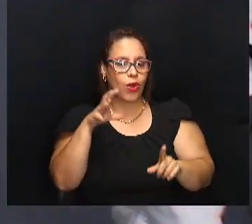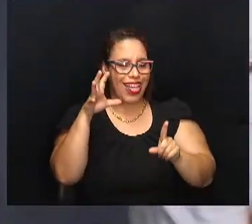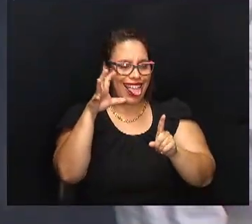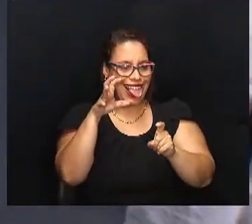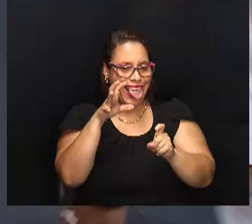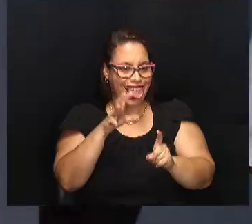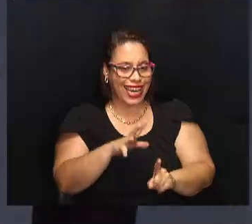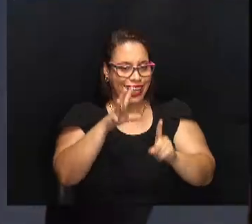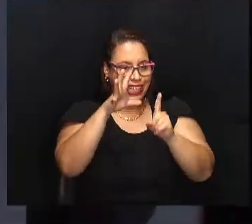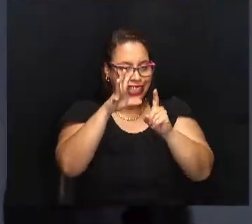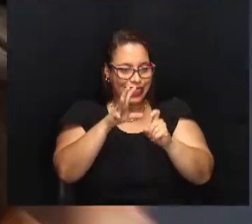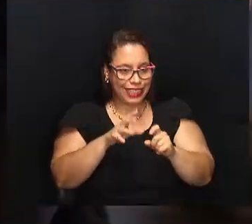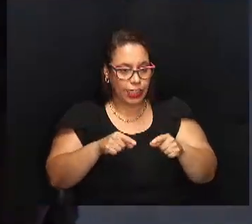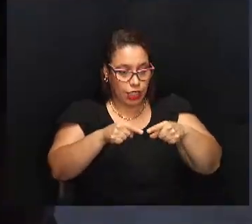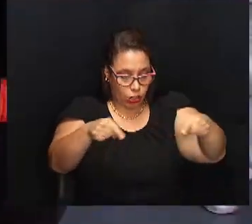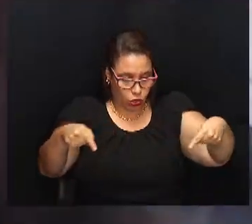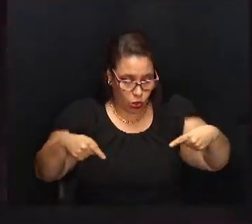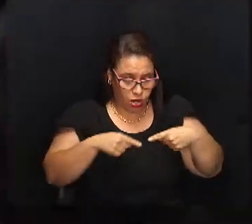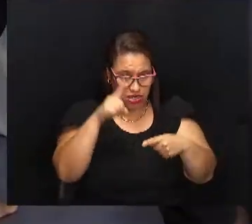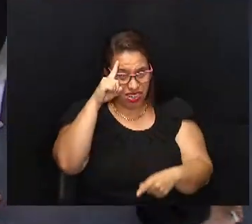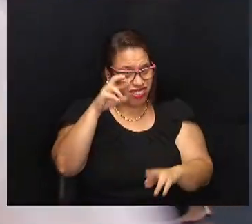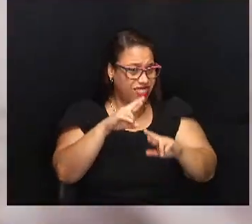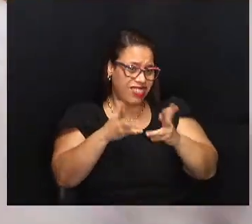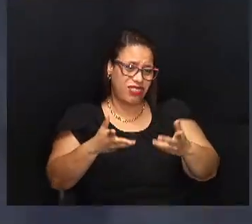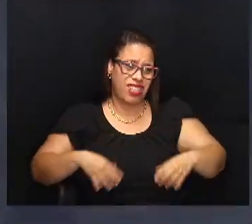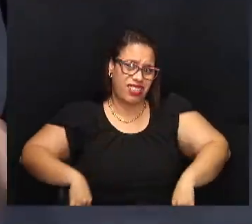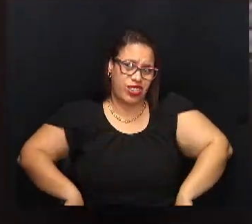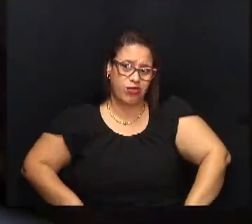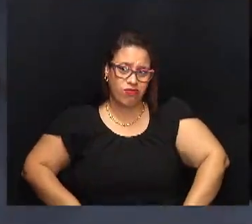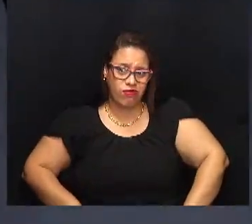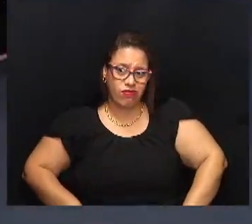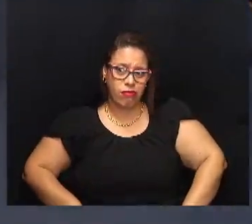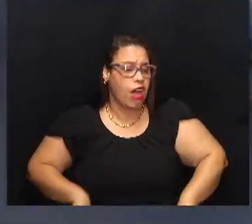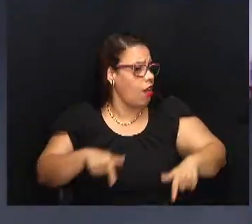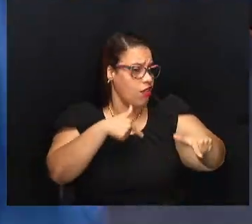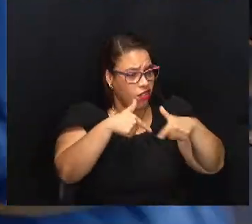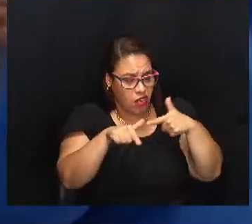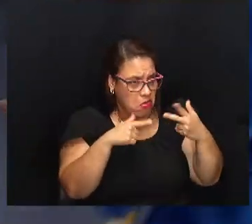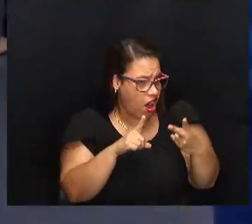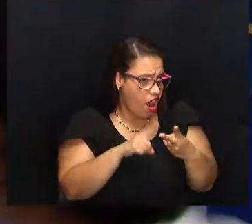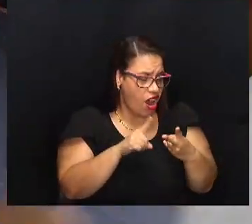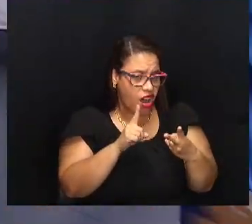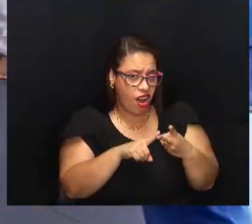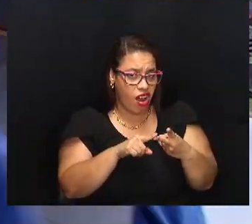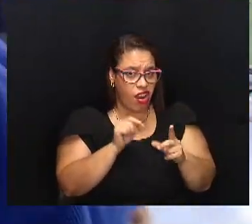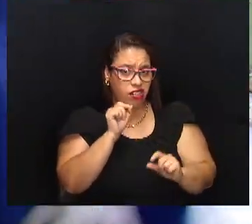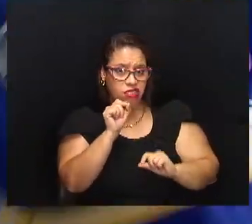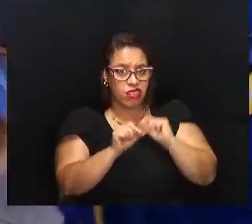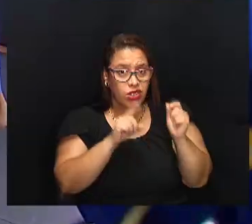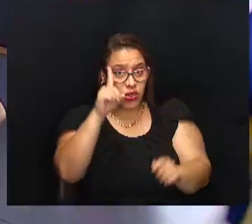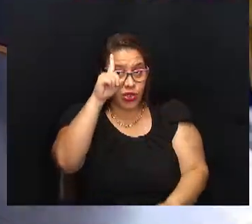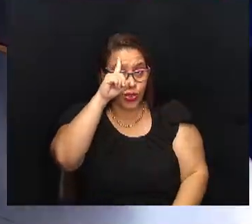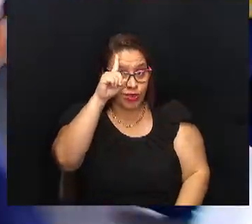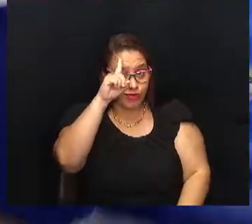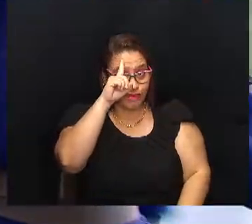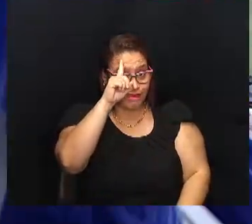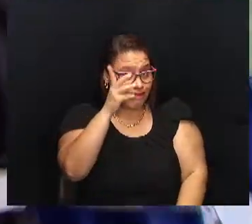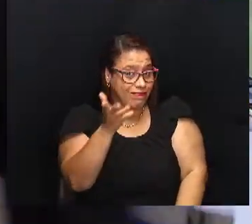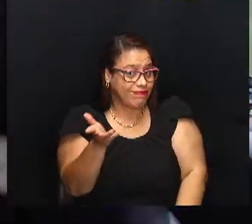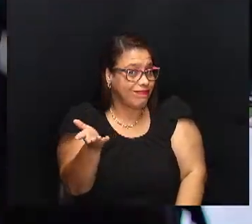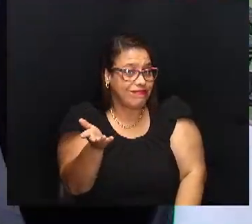no tatame, mas no nosso dia a dia não é diferente, né? Seja num trabalho, seja com as questões do dia a dia.